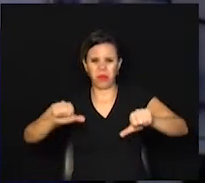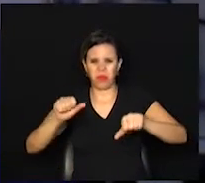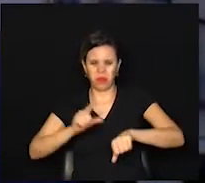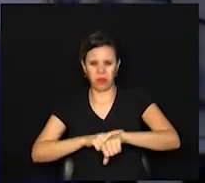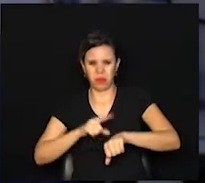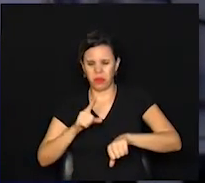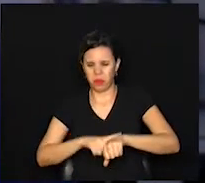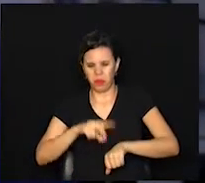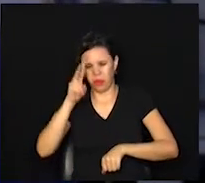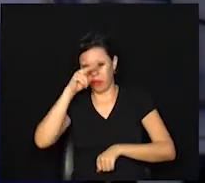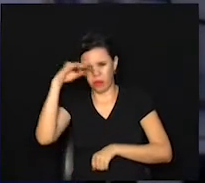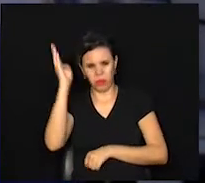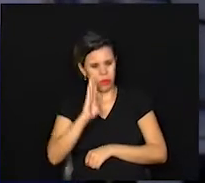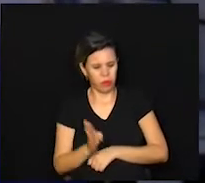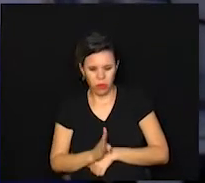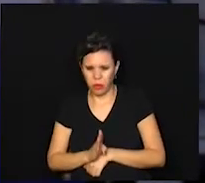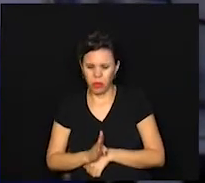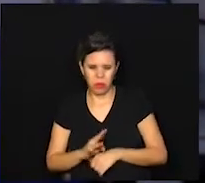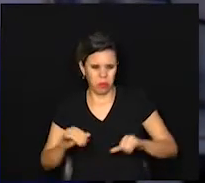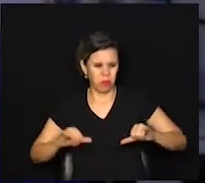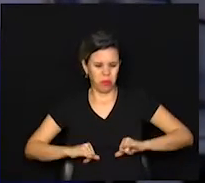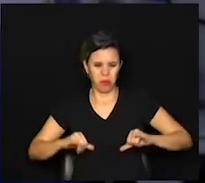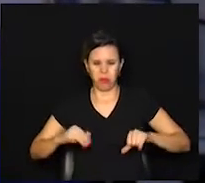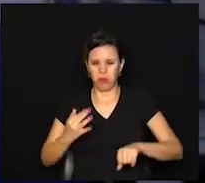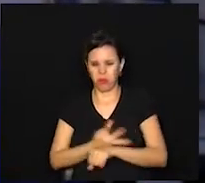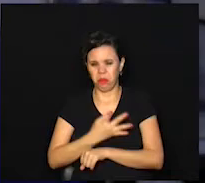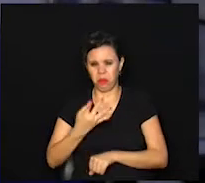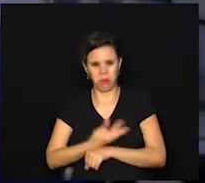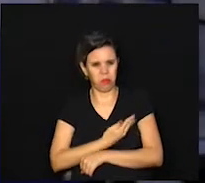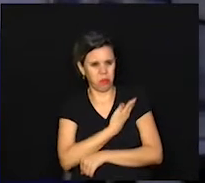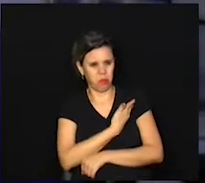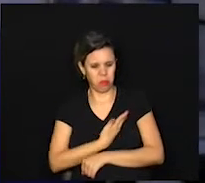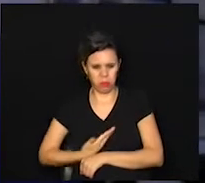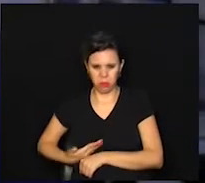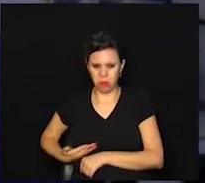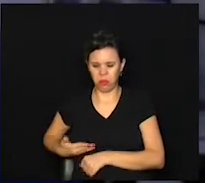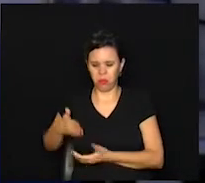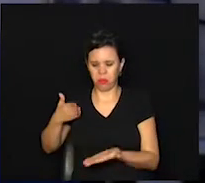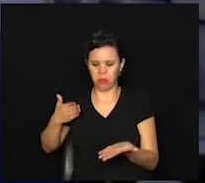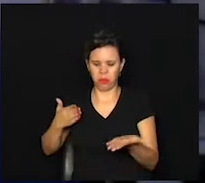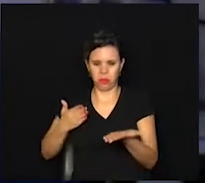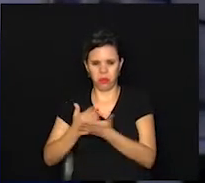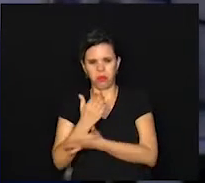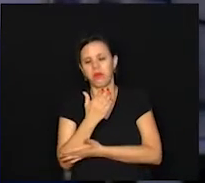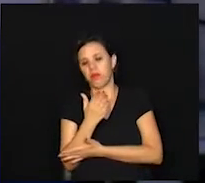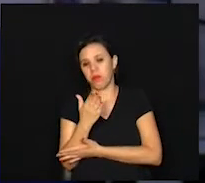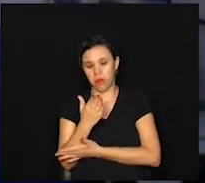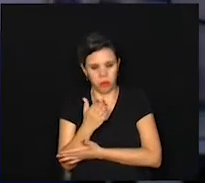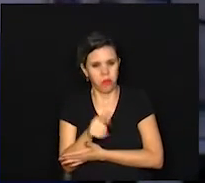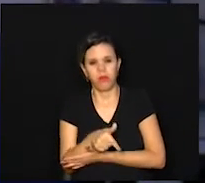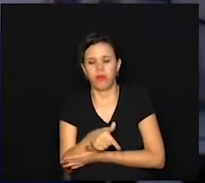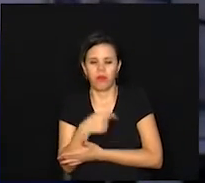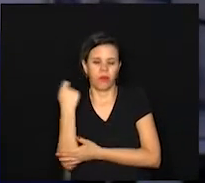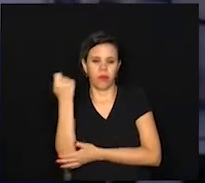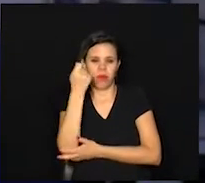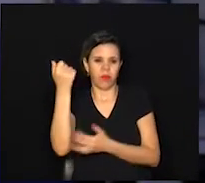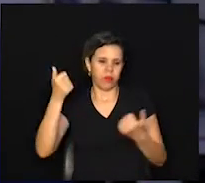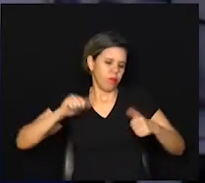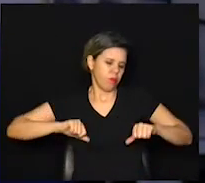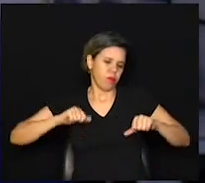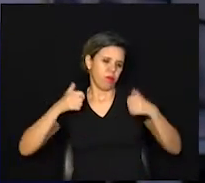Brasil, né? Onde um governo eleito, né, o que fica mais grave ainda,